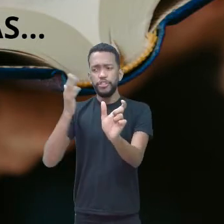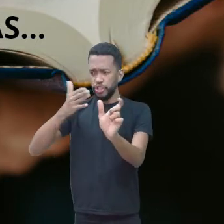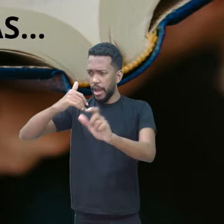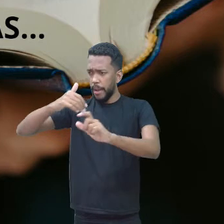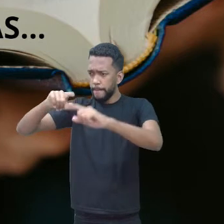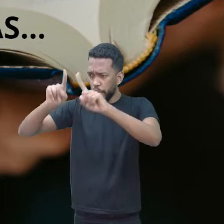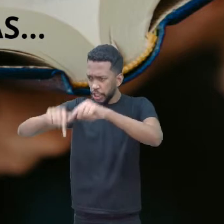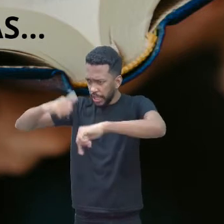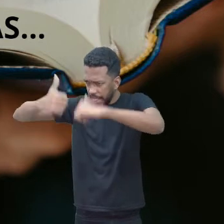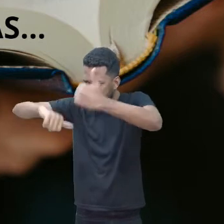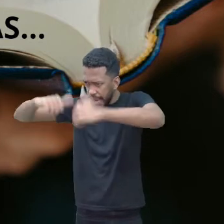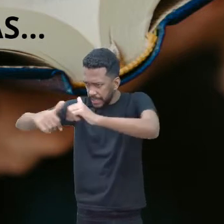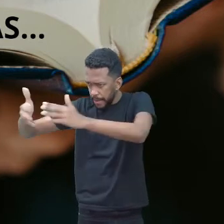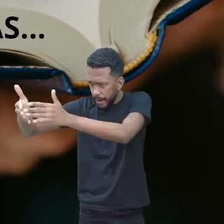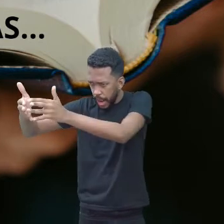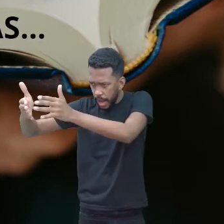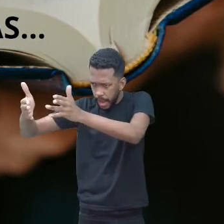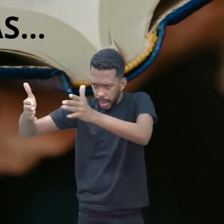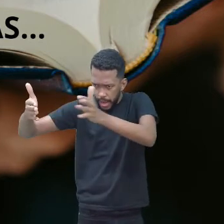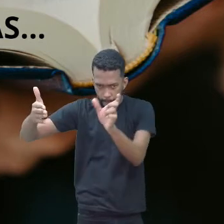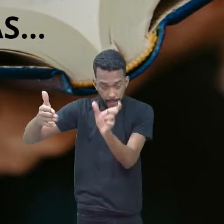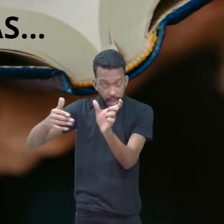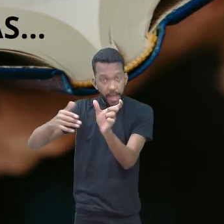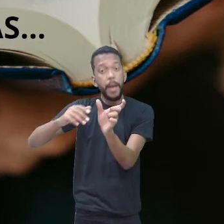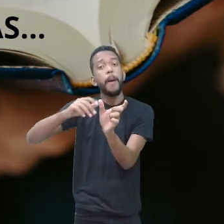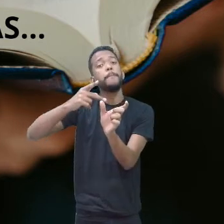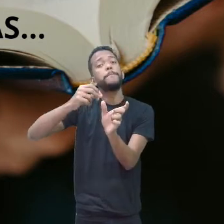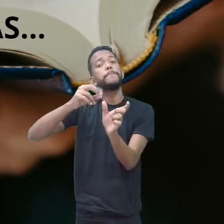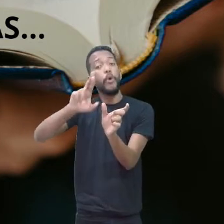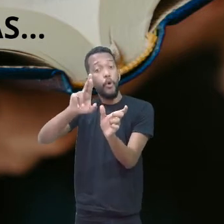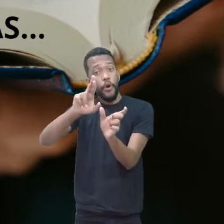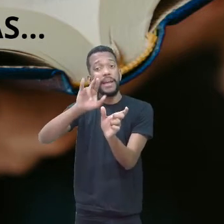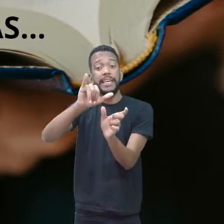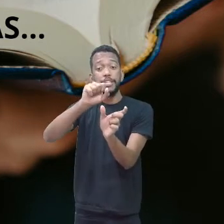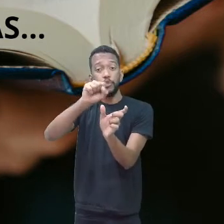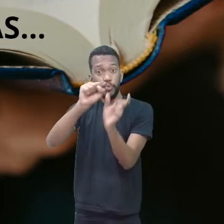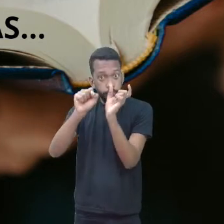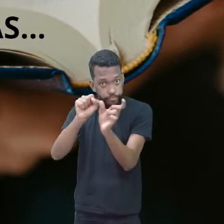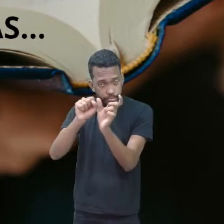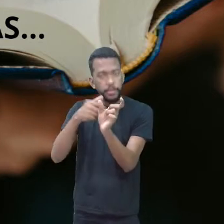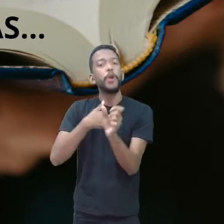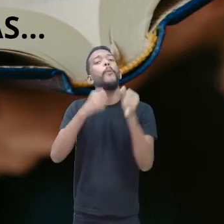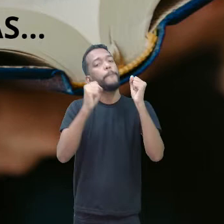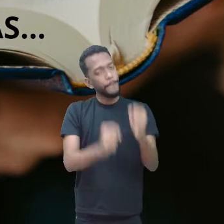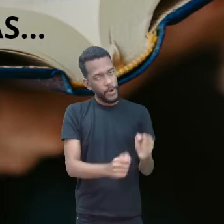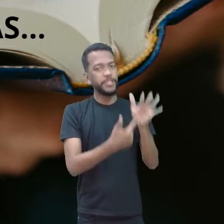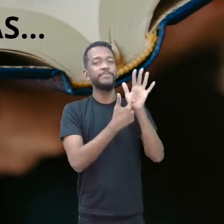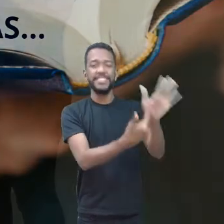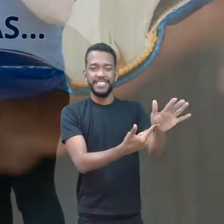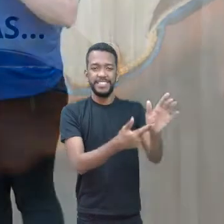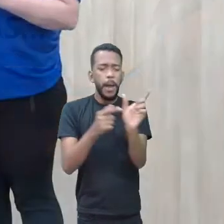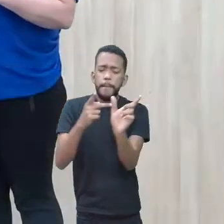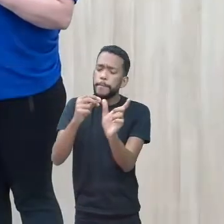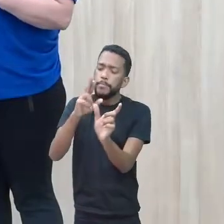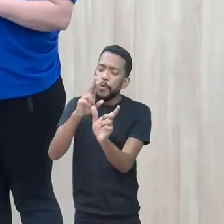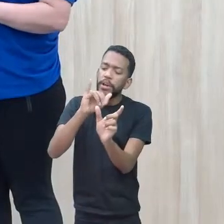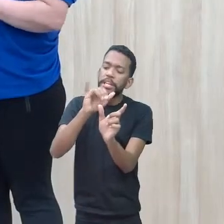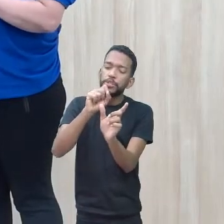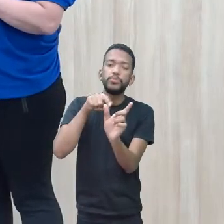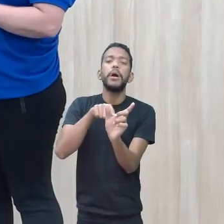projeto, vírgula, por isso posso apresentá-lo. Então,